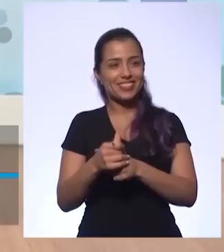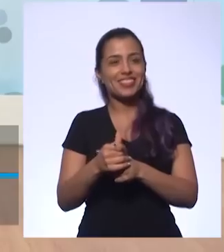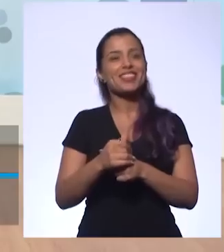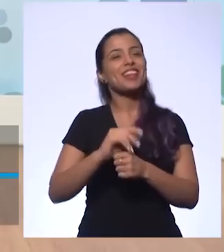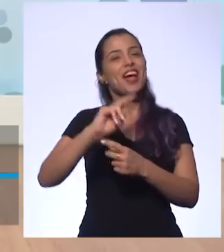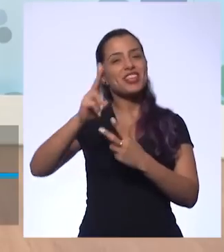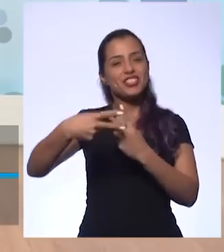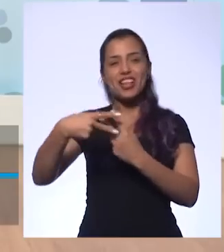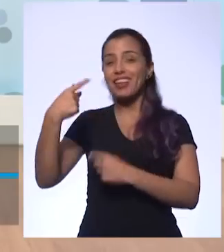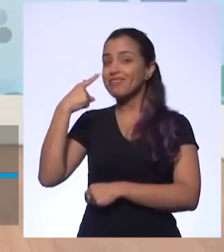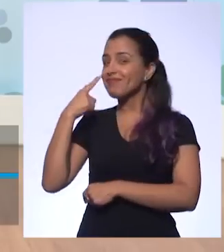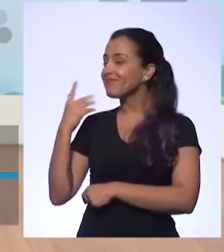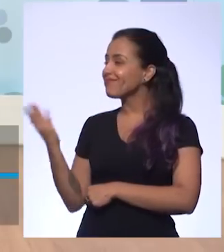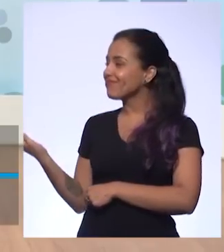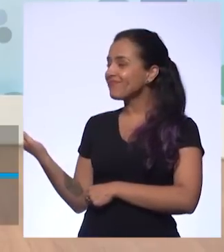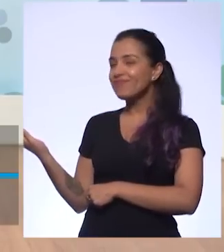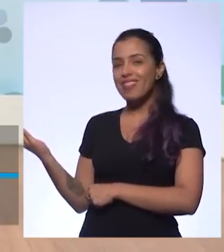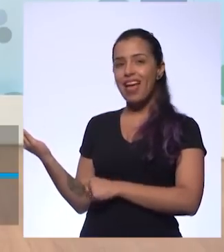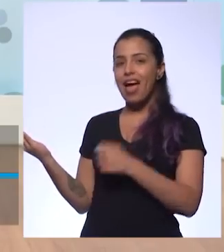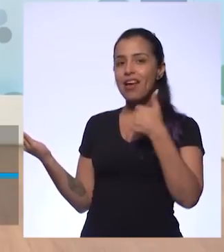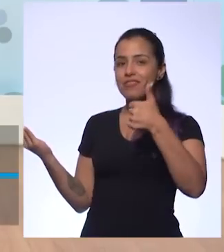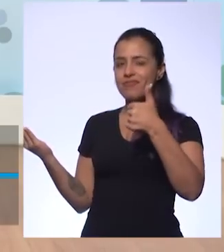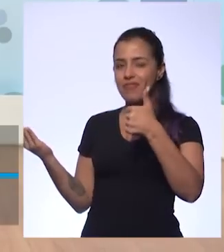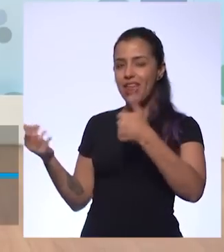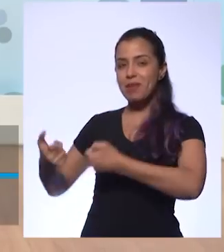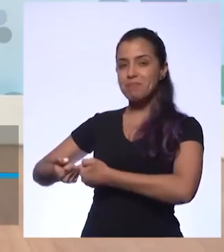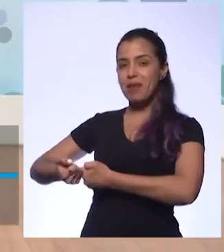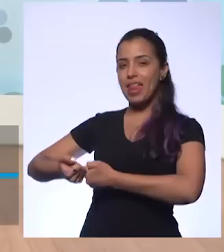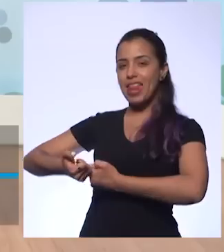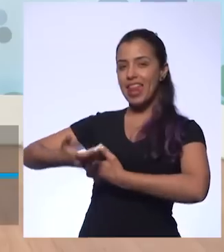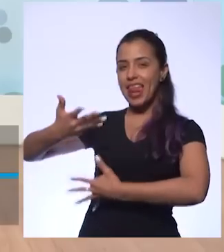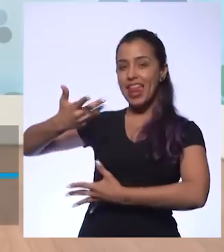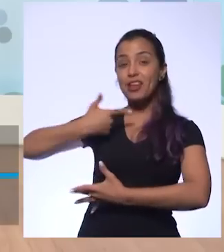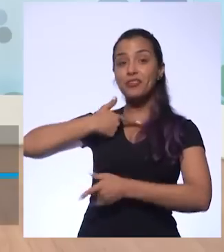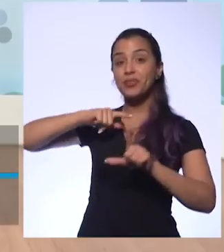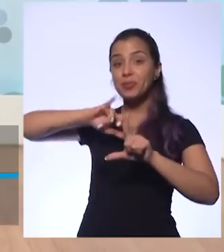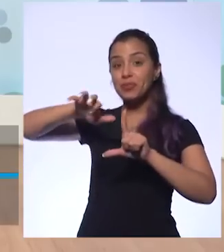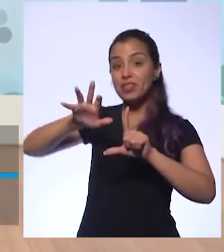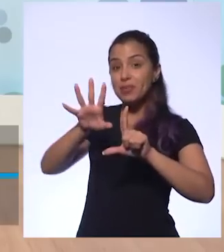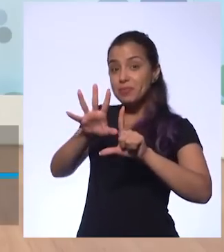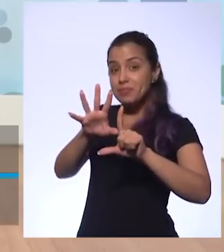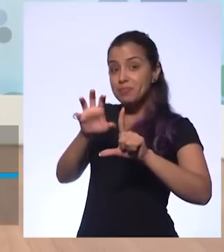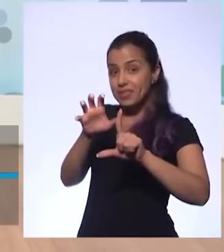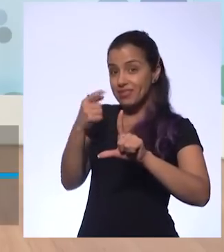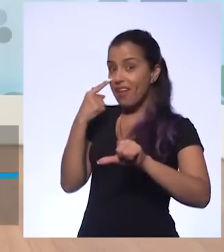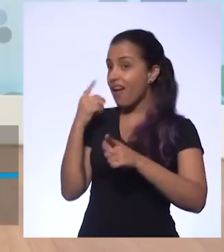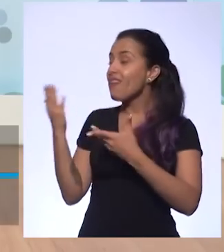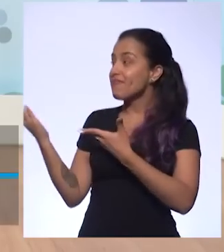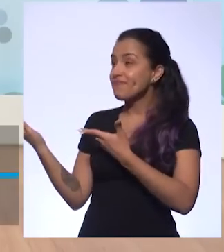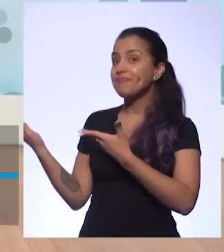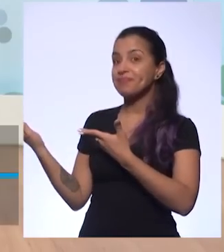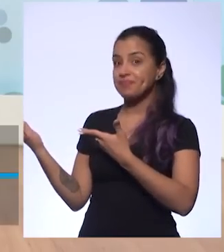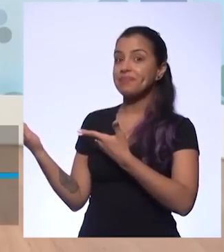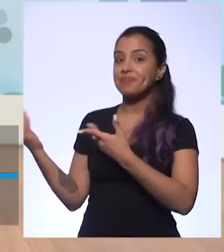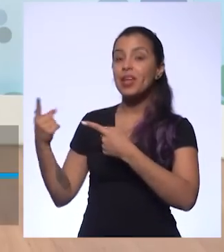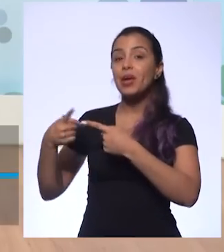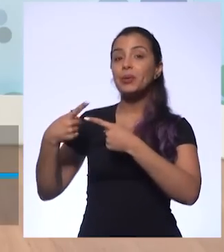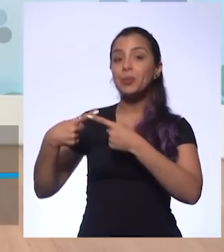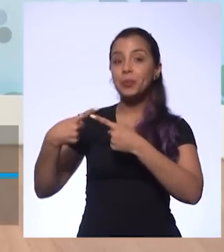Gente, sobe isso Valeu, aqui. sobe isso, galera. O Marcos... Eu vou printar esse menino aqui, Bagrin. Você não tem noção, porque ele